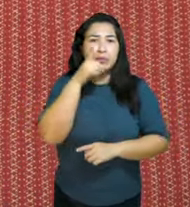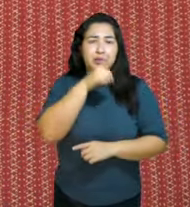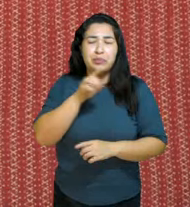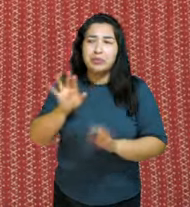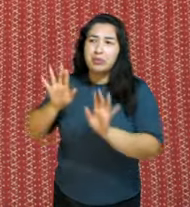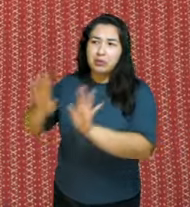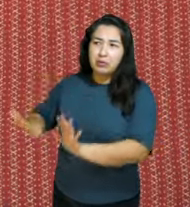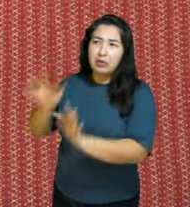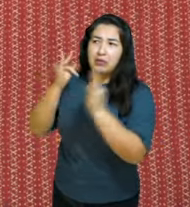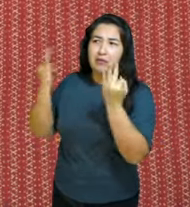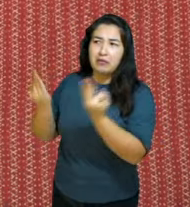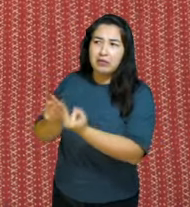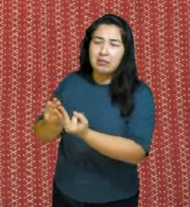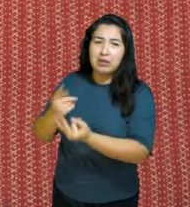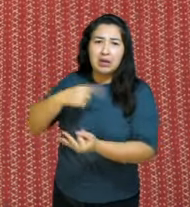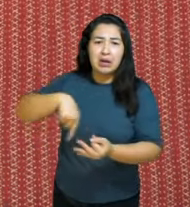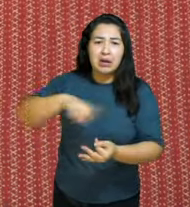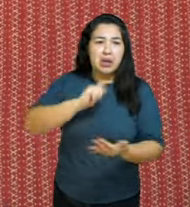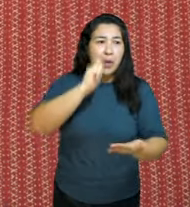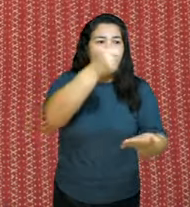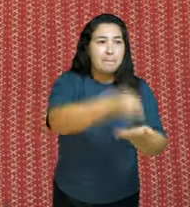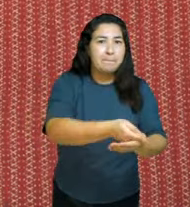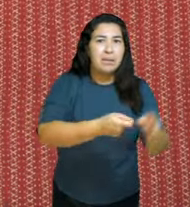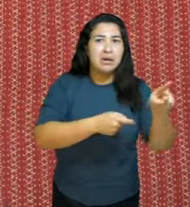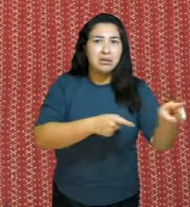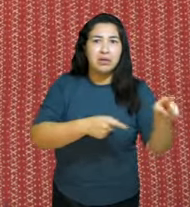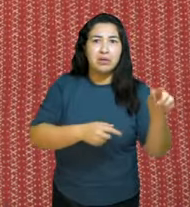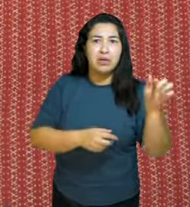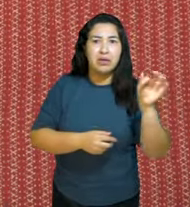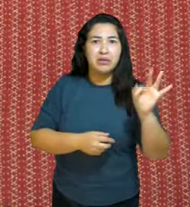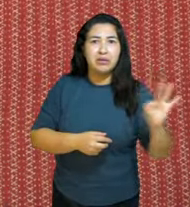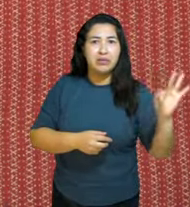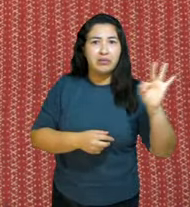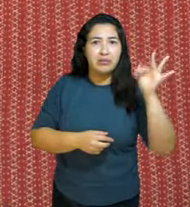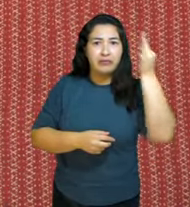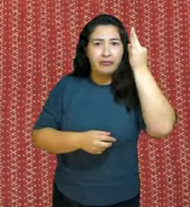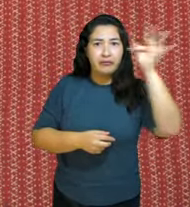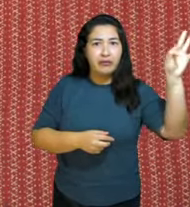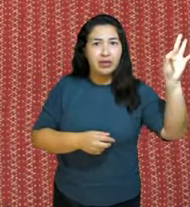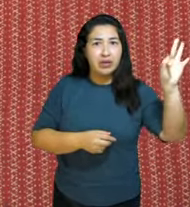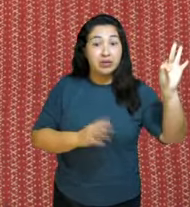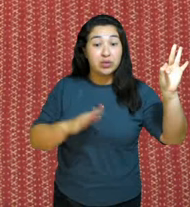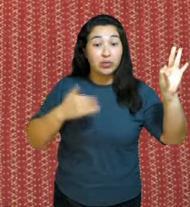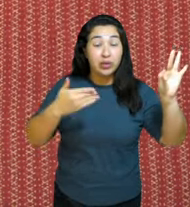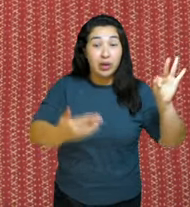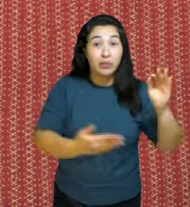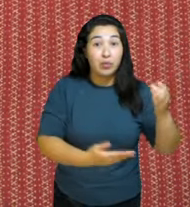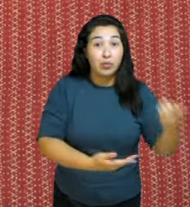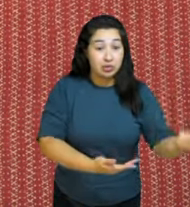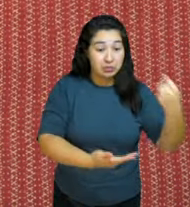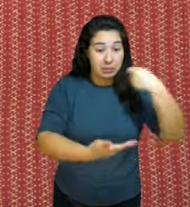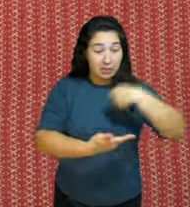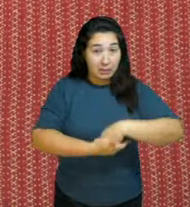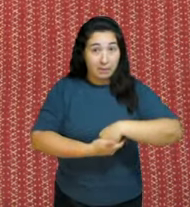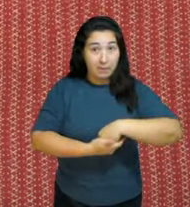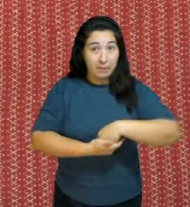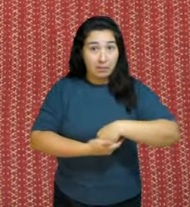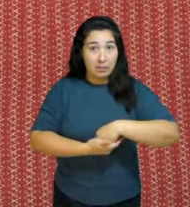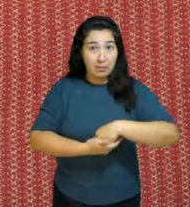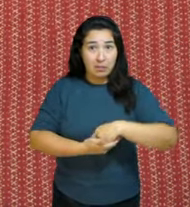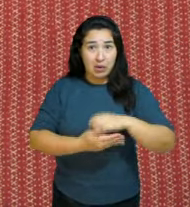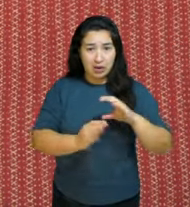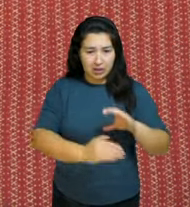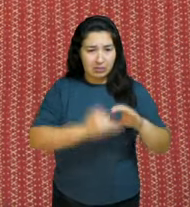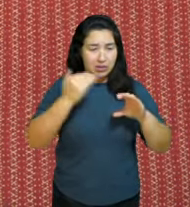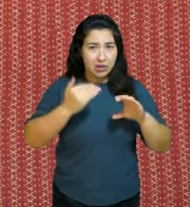lá, bancar tudo, para uma hora ou outra eu receber? E quando eu for receber, eu não recebo na íntegra aquilo